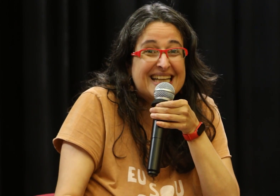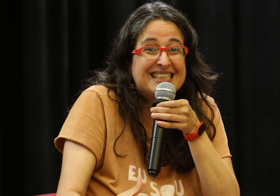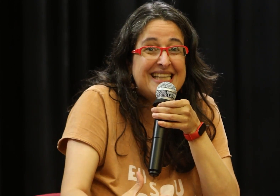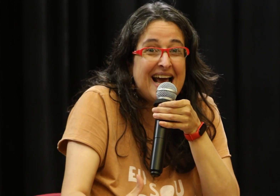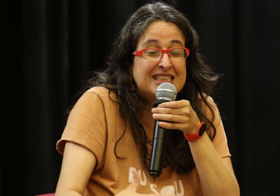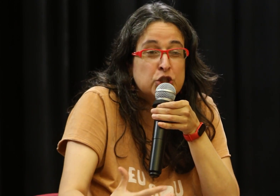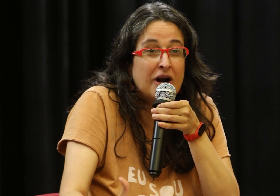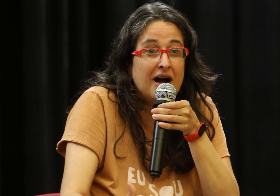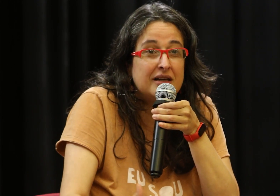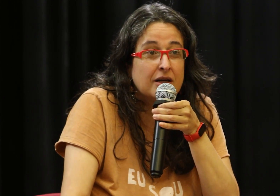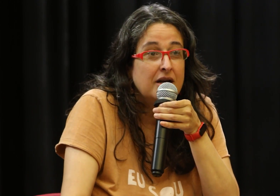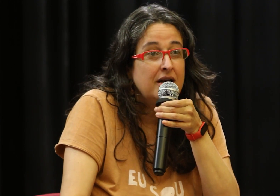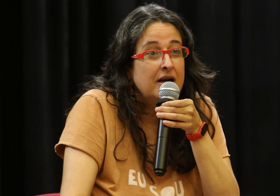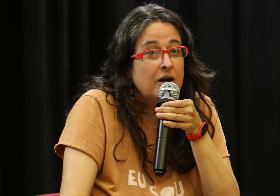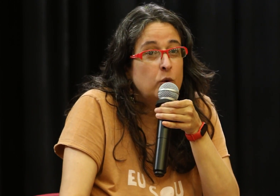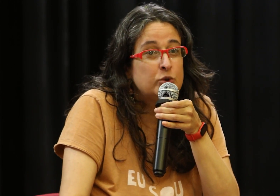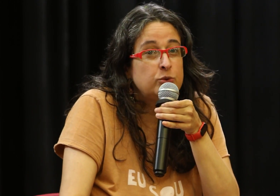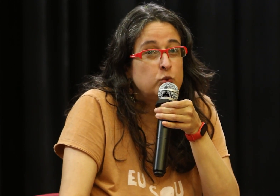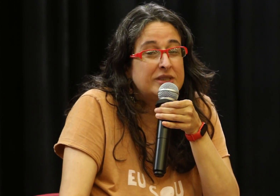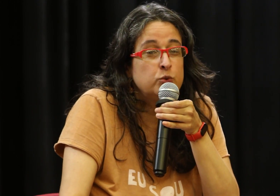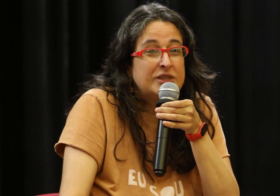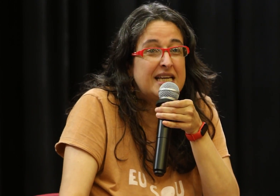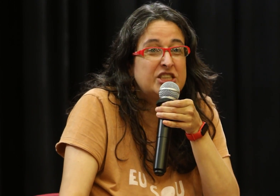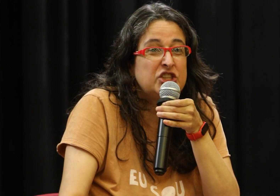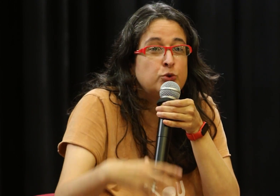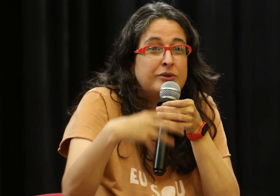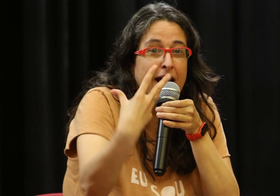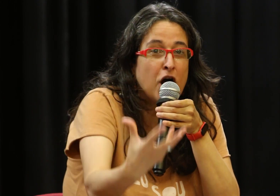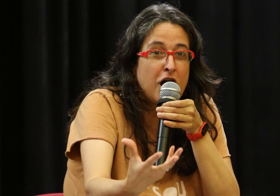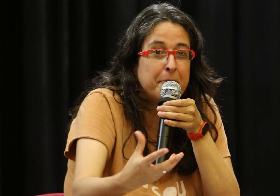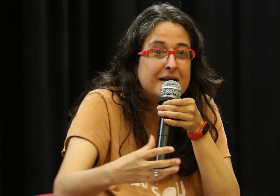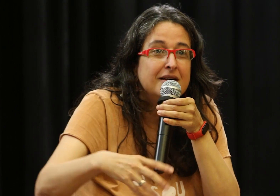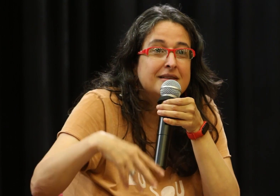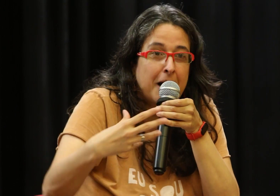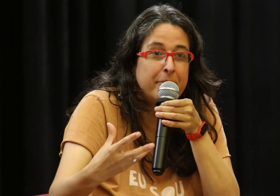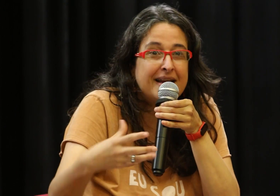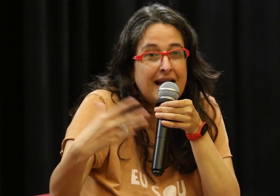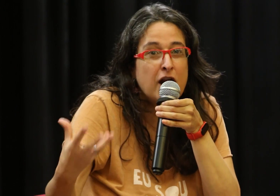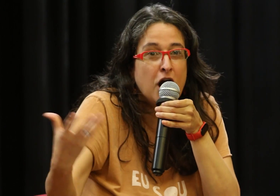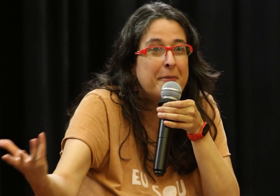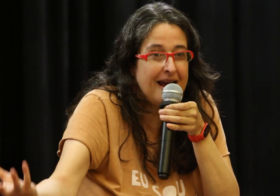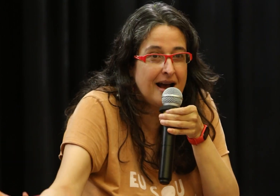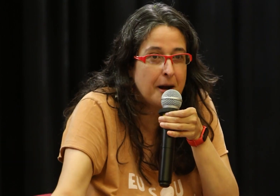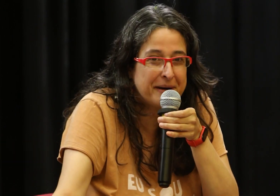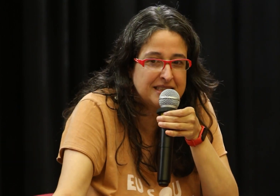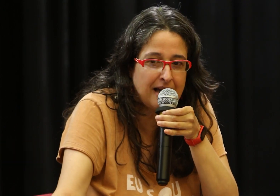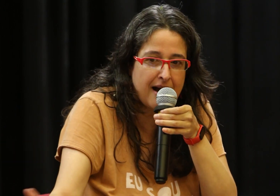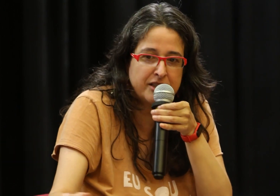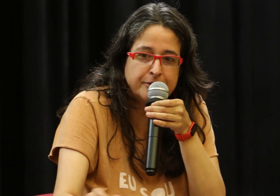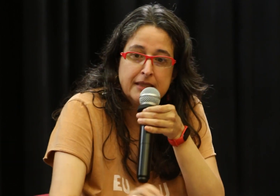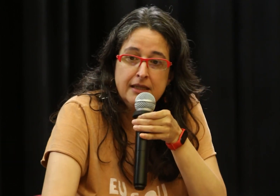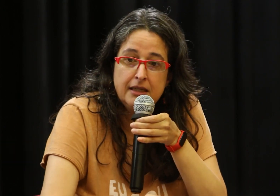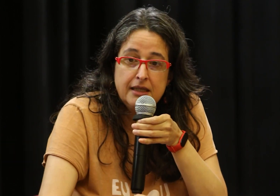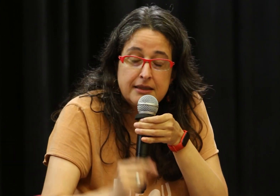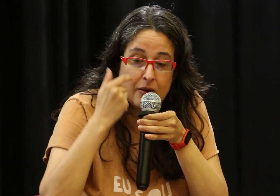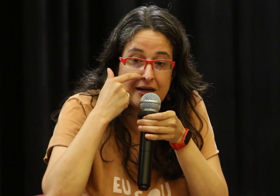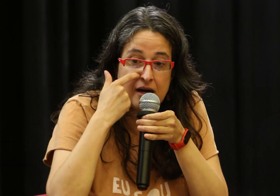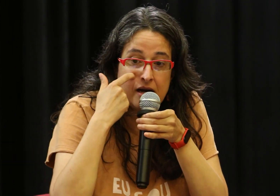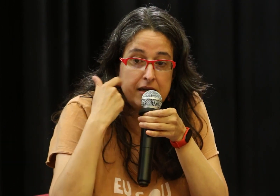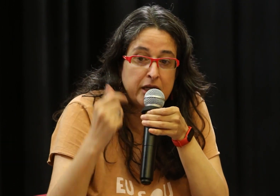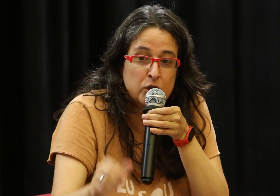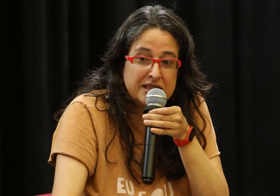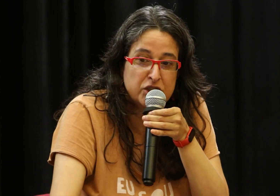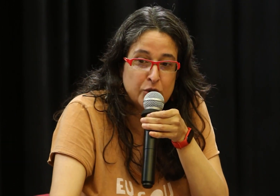heterossexualidade é acionada no sentido da norma, que a norma é a capacitação. Então,